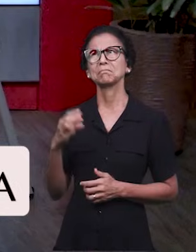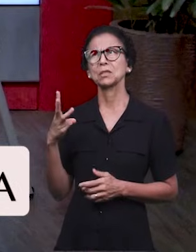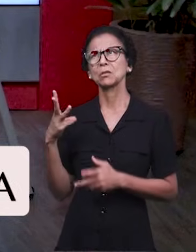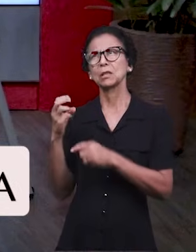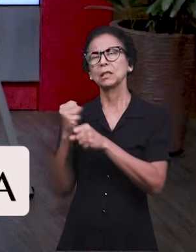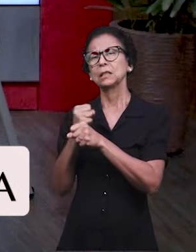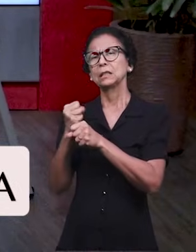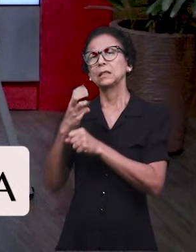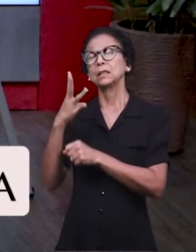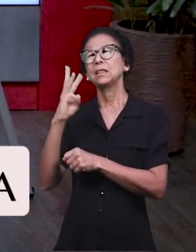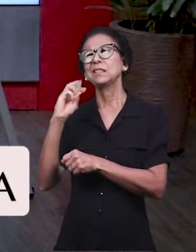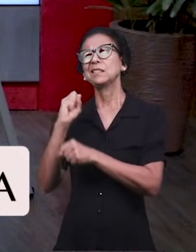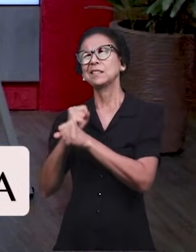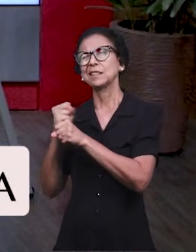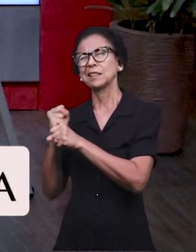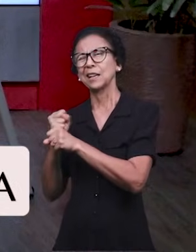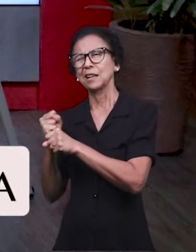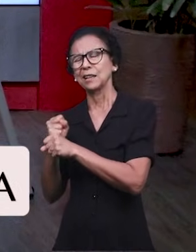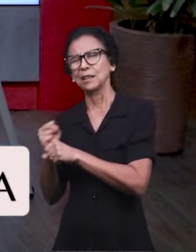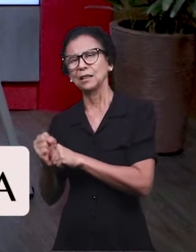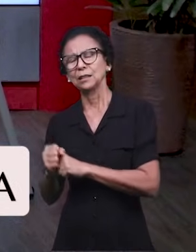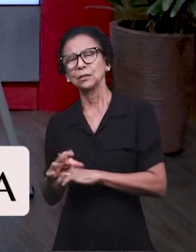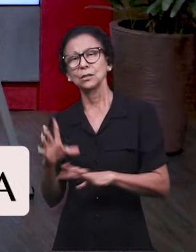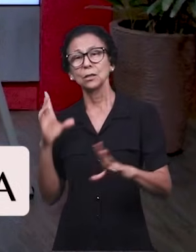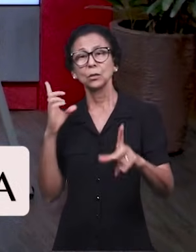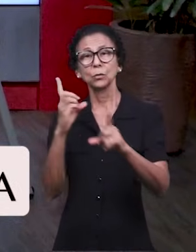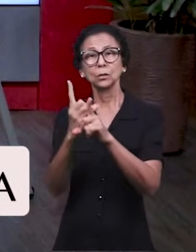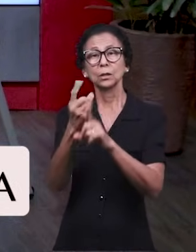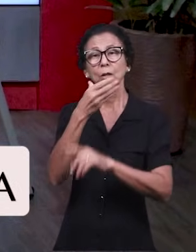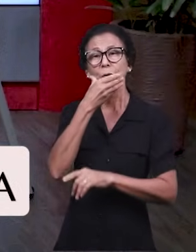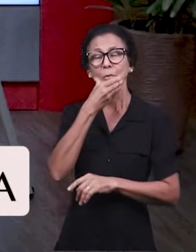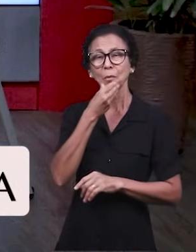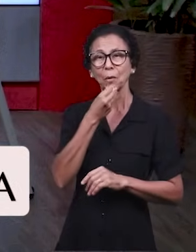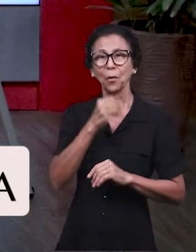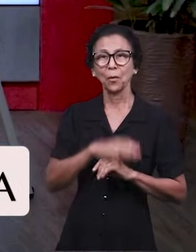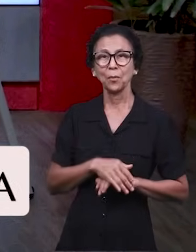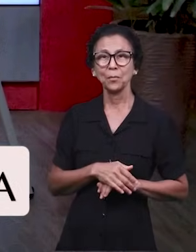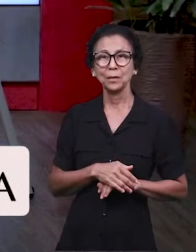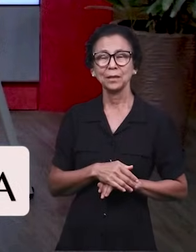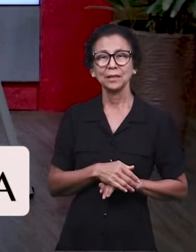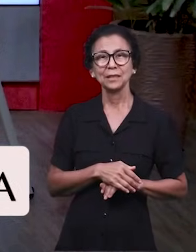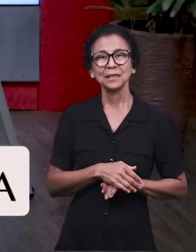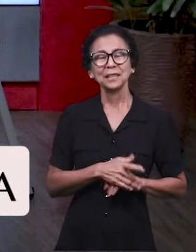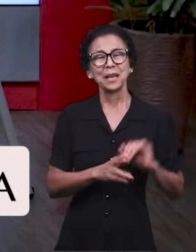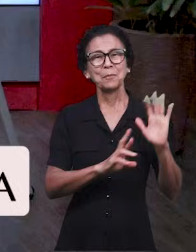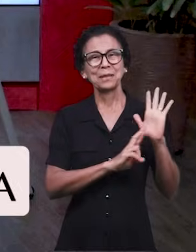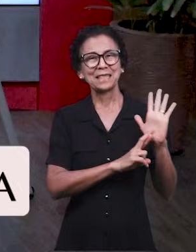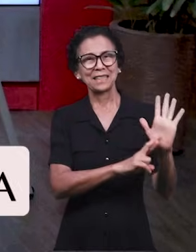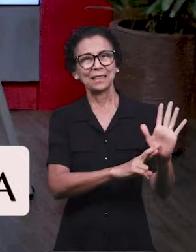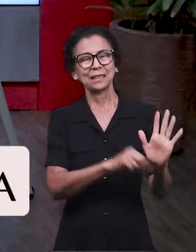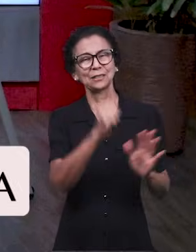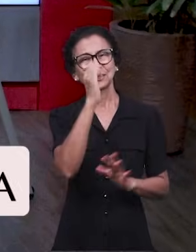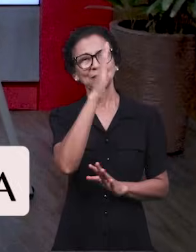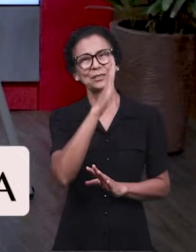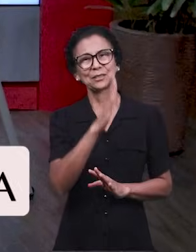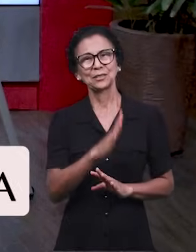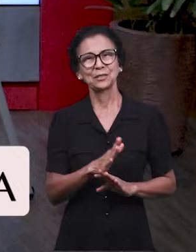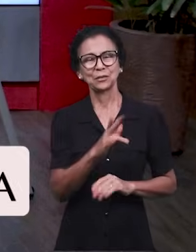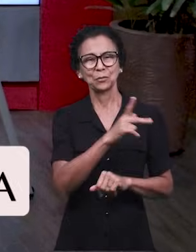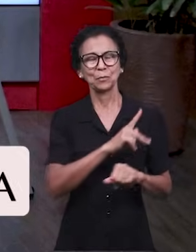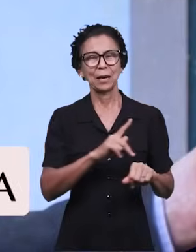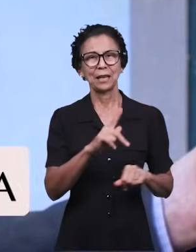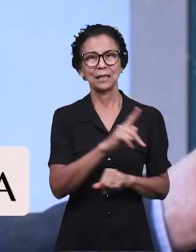era embaixador, num corredor do Itamaraty. Ele abriu os braços e disse: meu irmão, agora